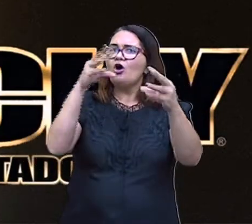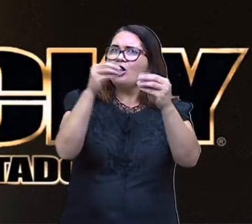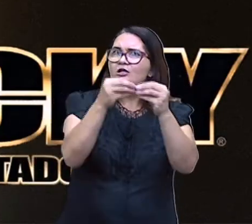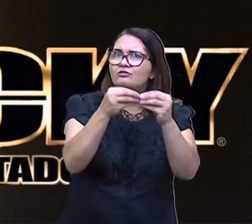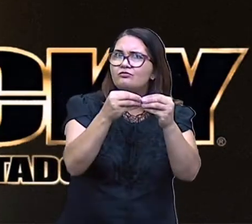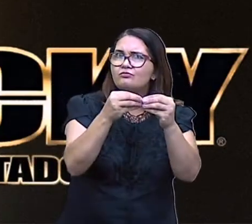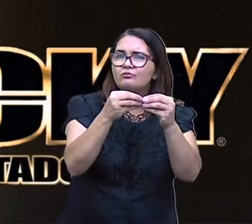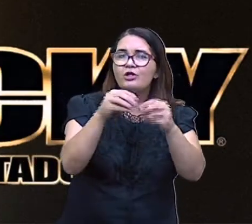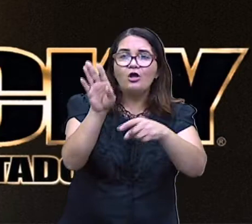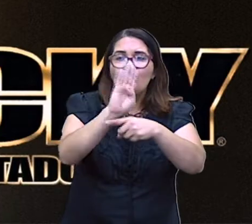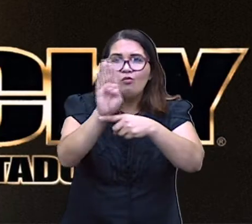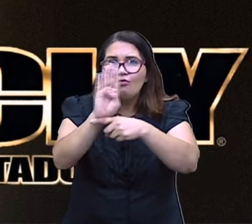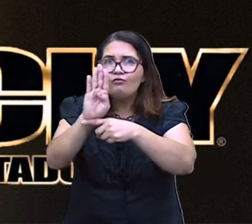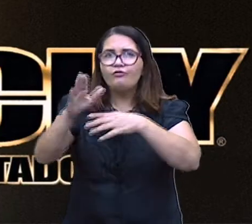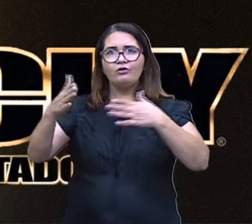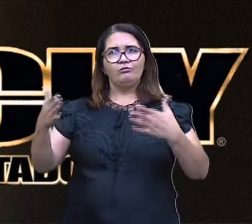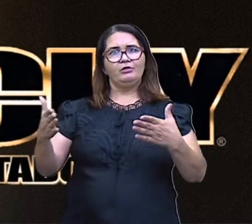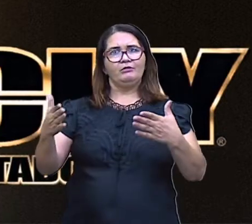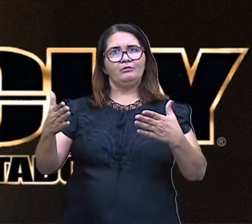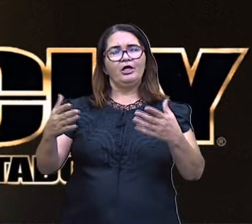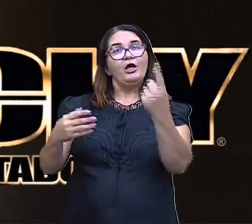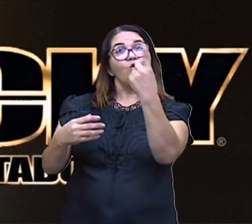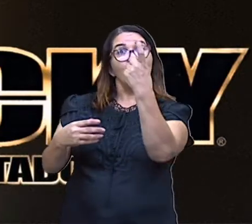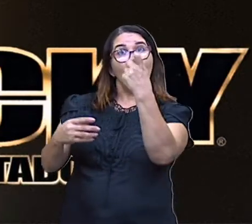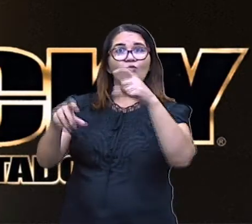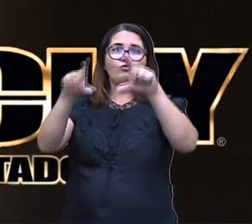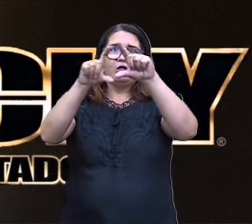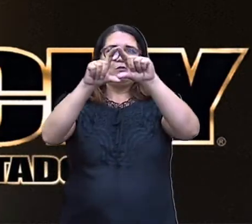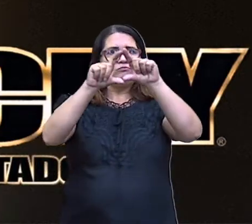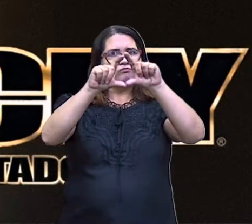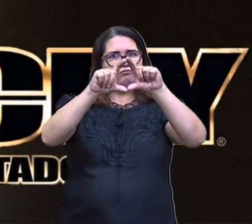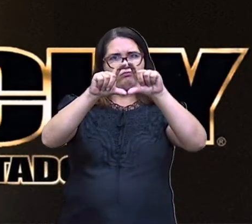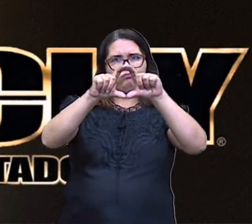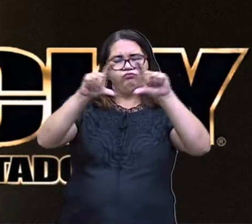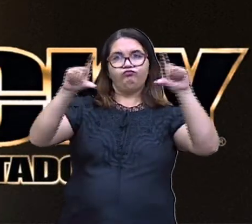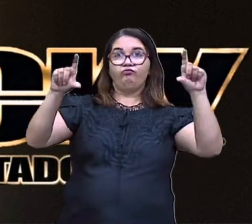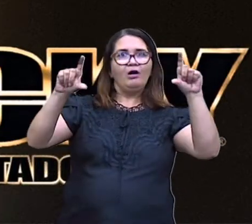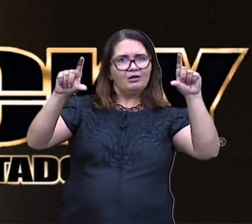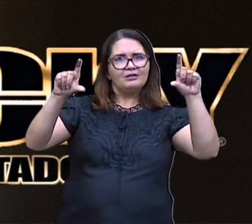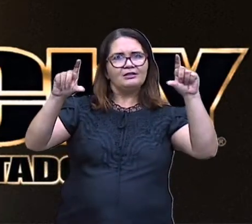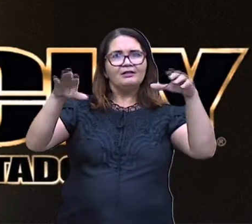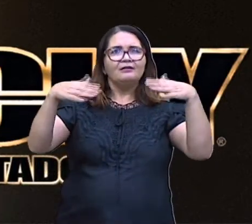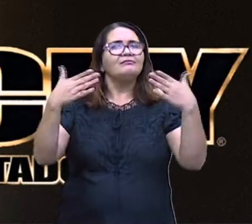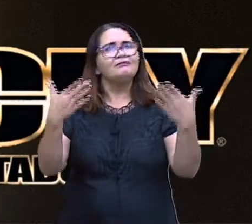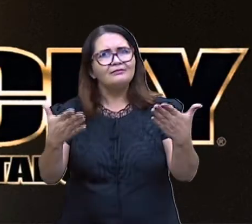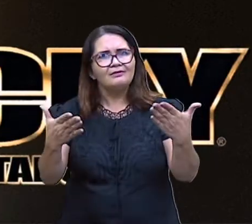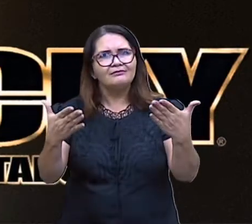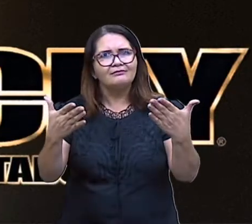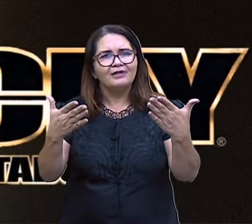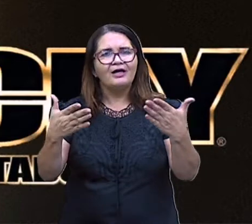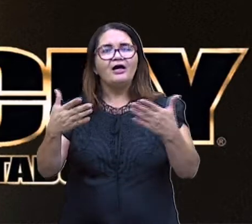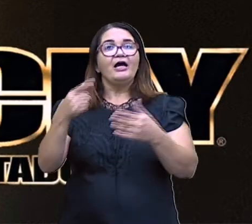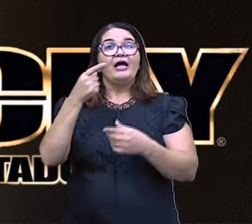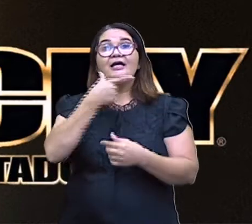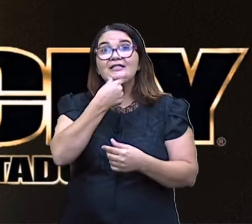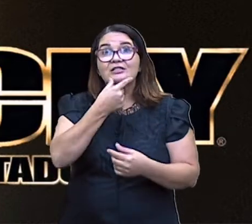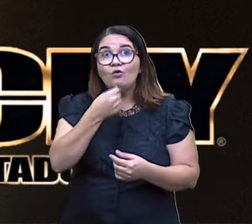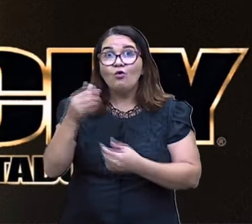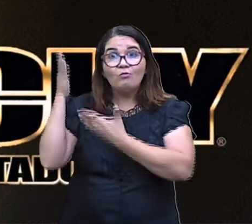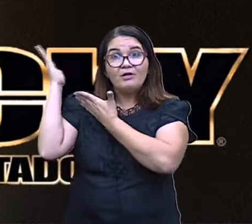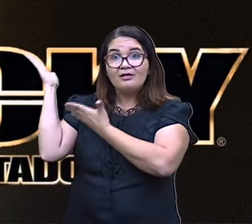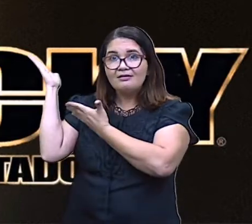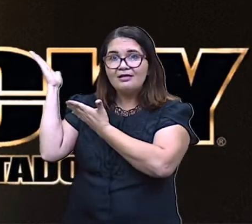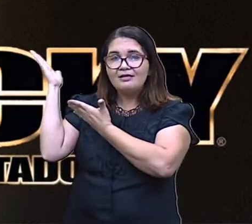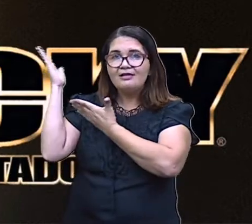única frase. Falou do personagem, o objetivo que é o quê? Vencer. E tem o obstáculo que ele tem que enfrentar o